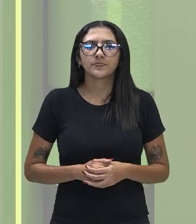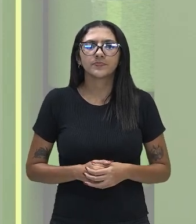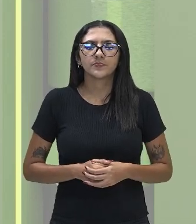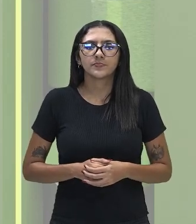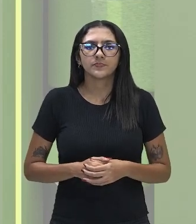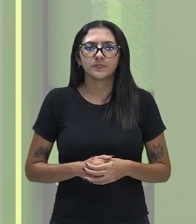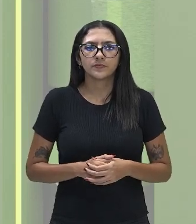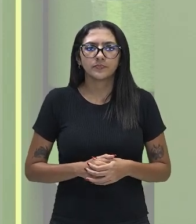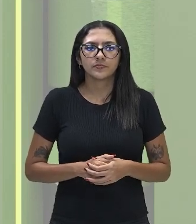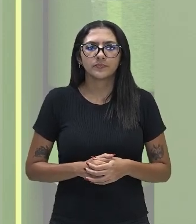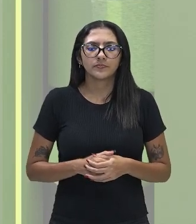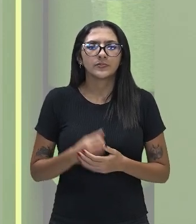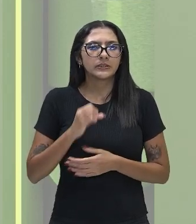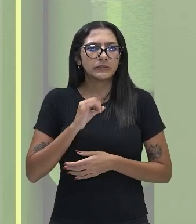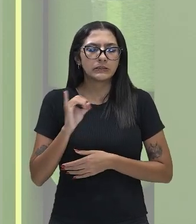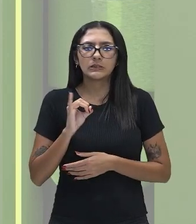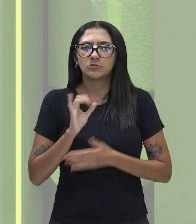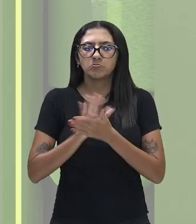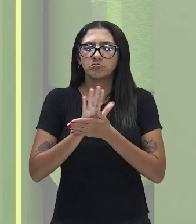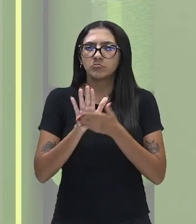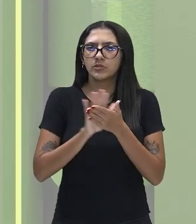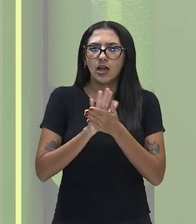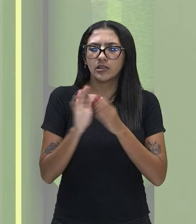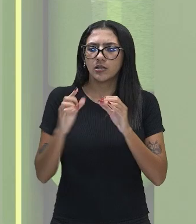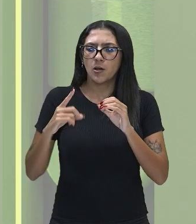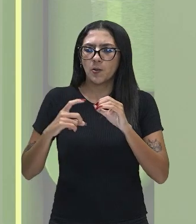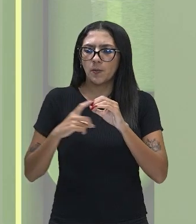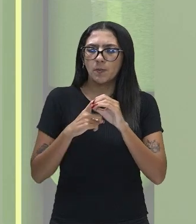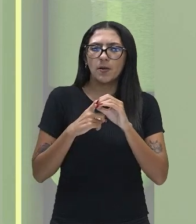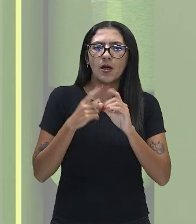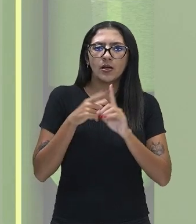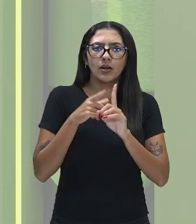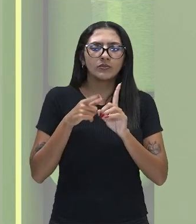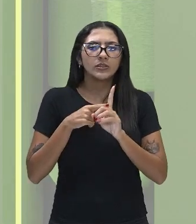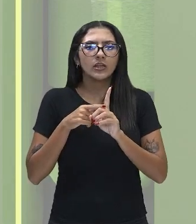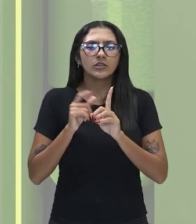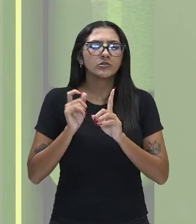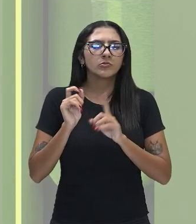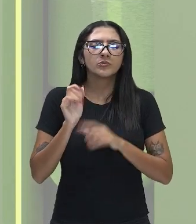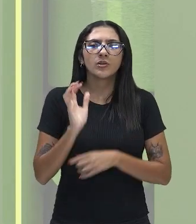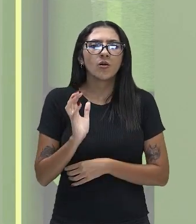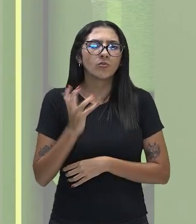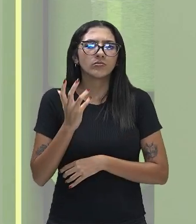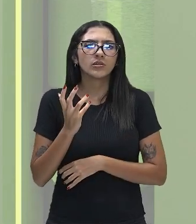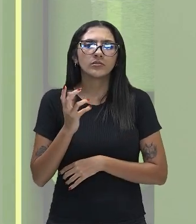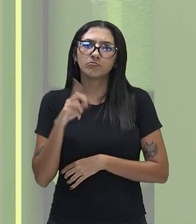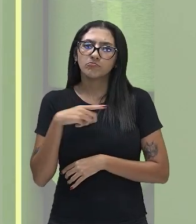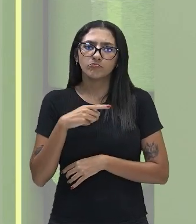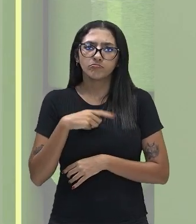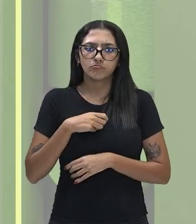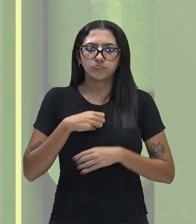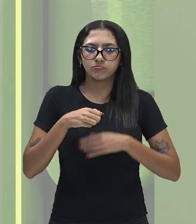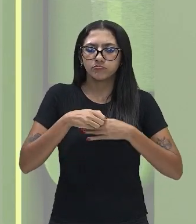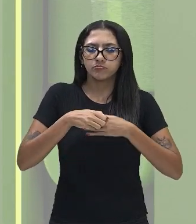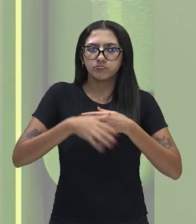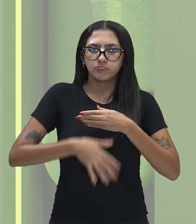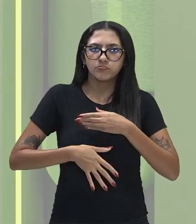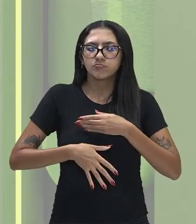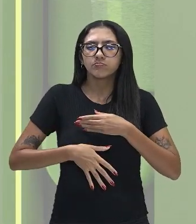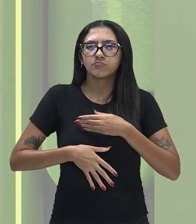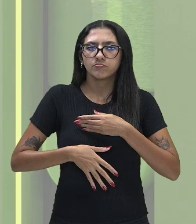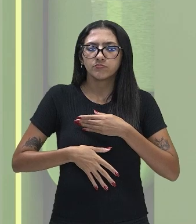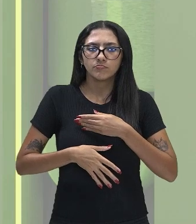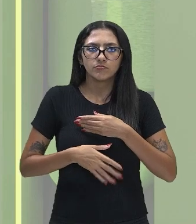Caso não ocorra a fecundação, ele vai ser o quê? Eliminado, juntamente